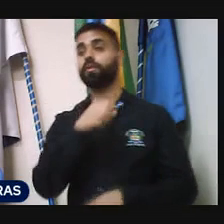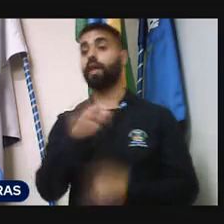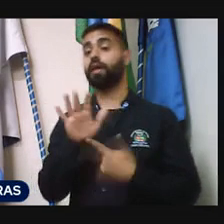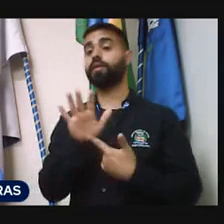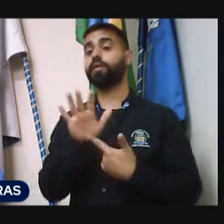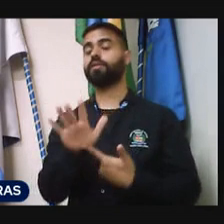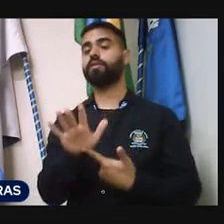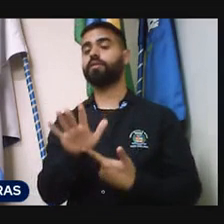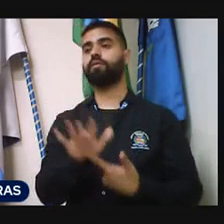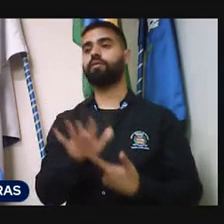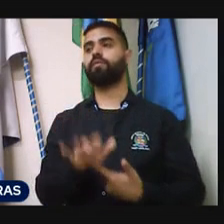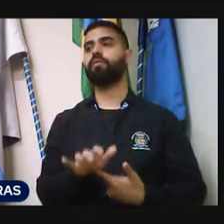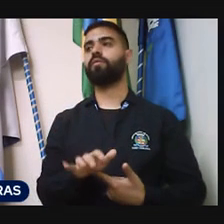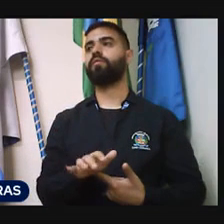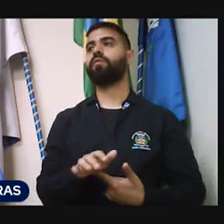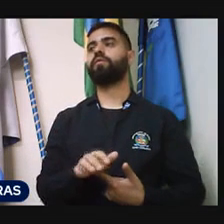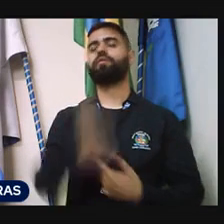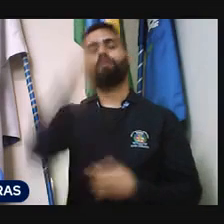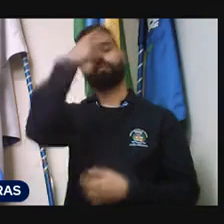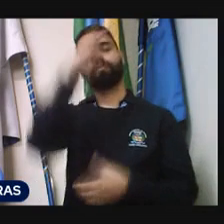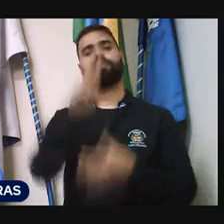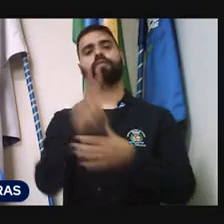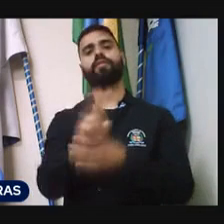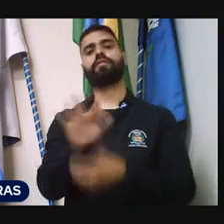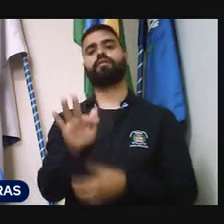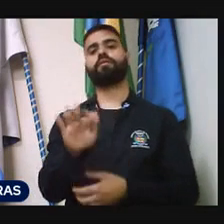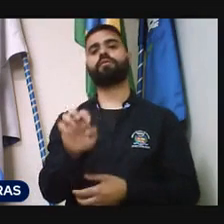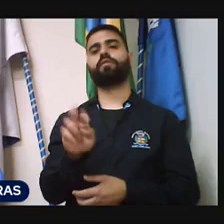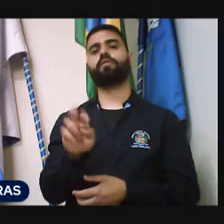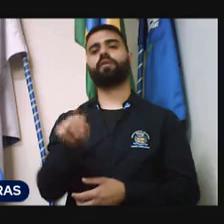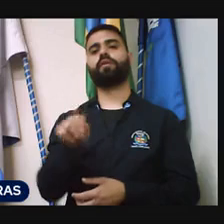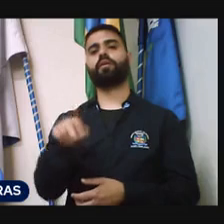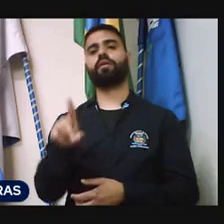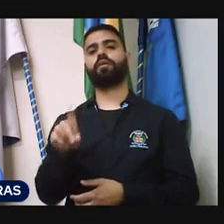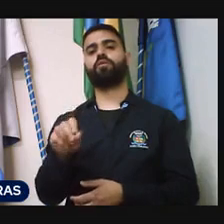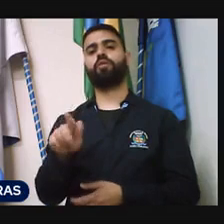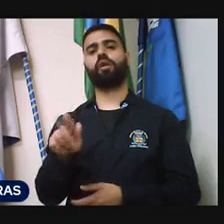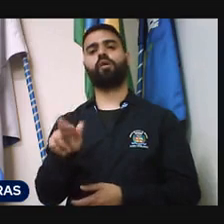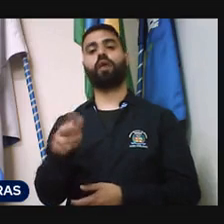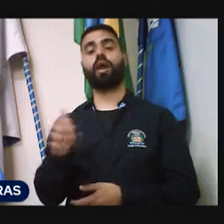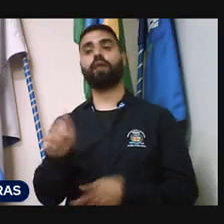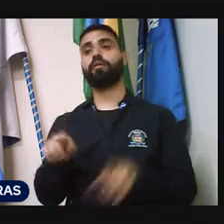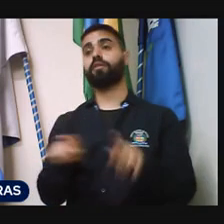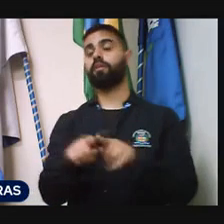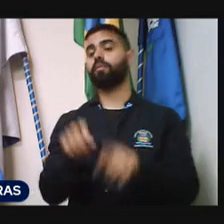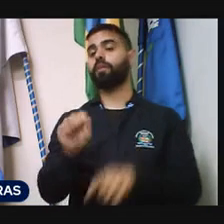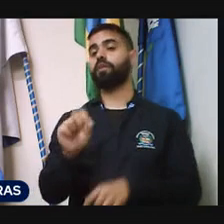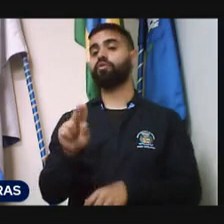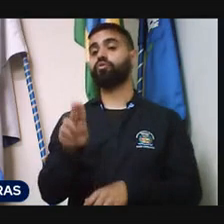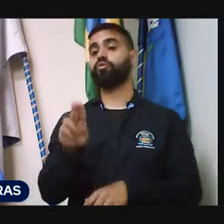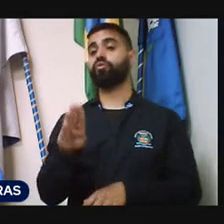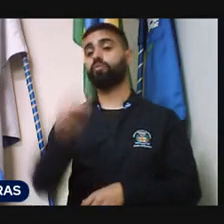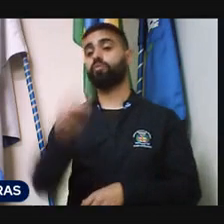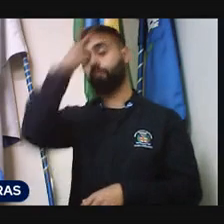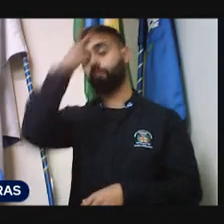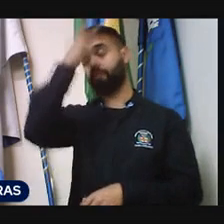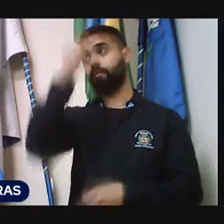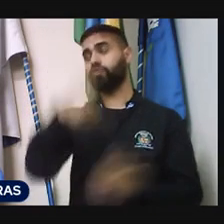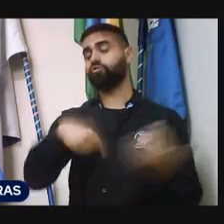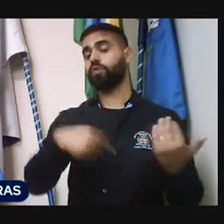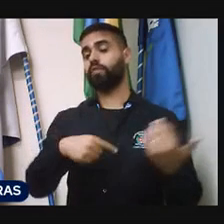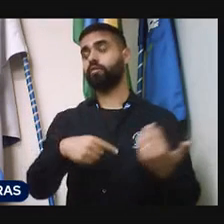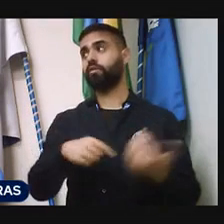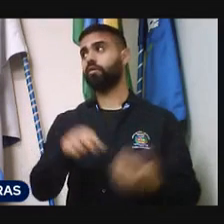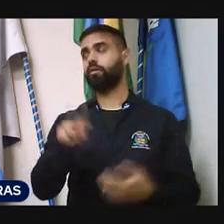presente indicação ao excelentíssimo Prefeito Municipal Luiz Fernando Furtado da graça e para o subprefeito de Conservatória